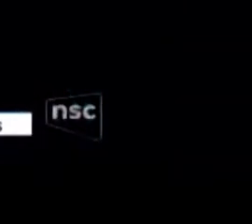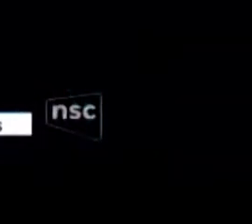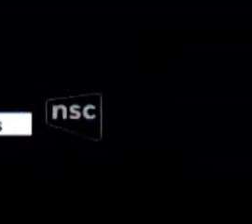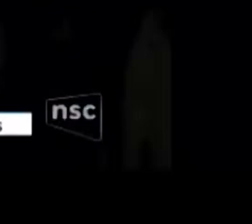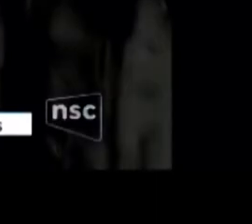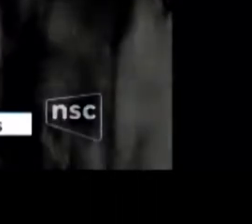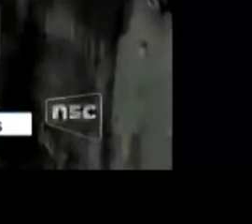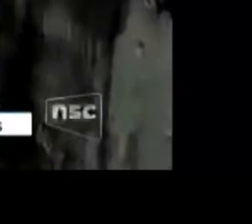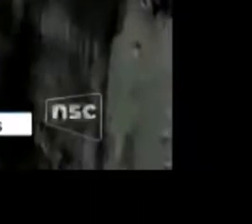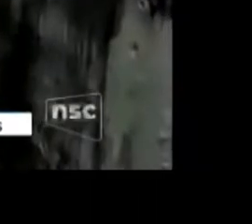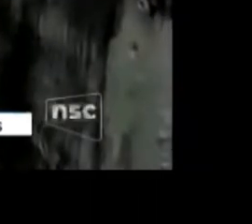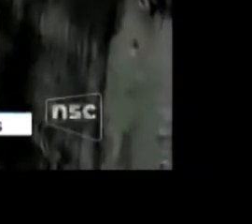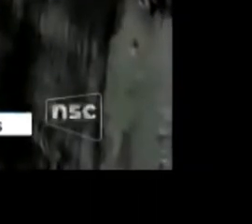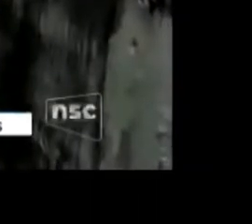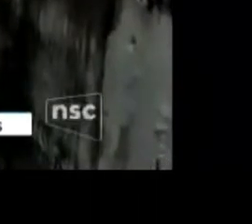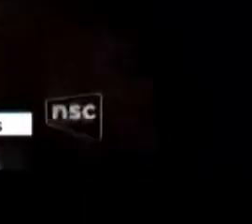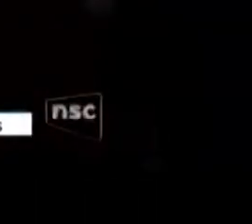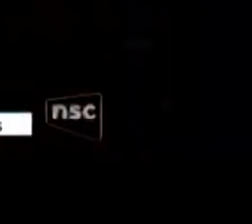eu também ganha